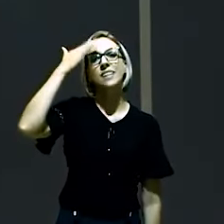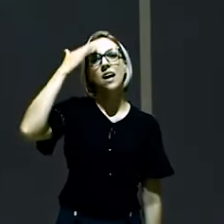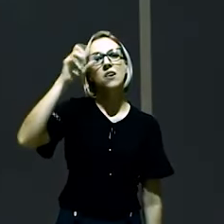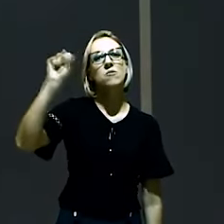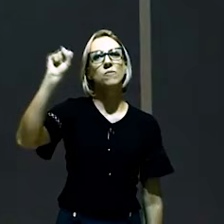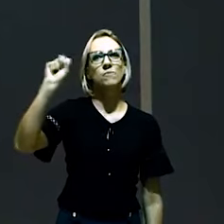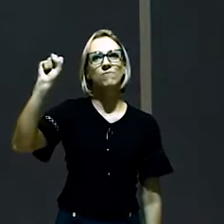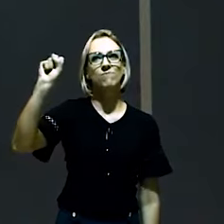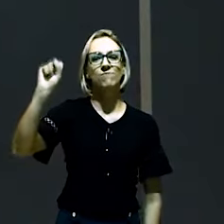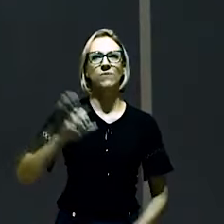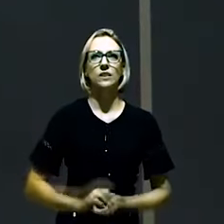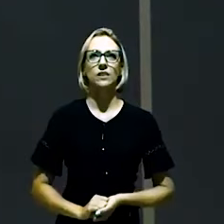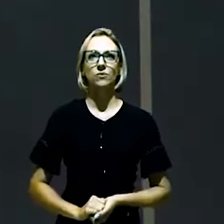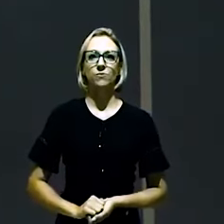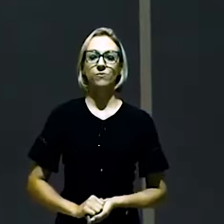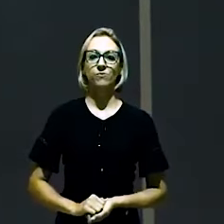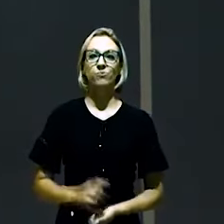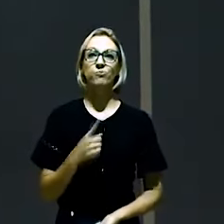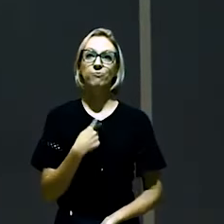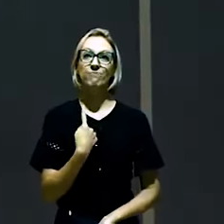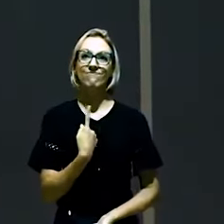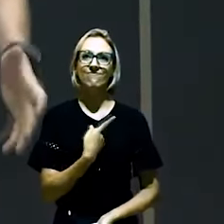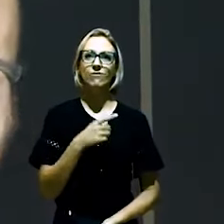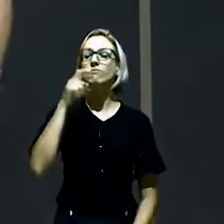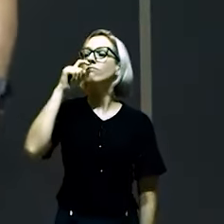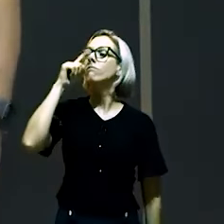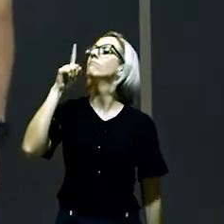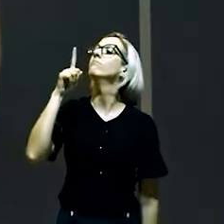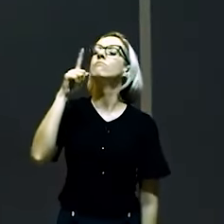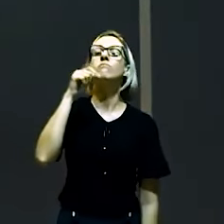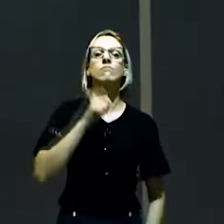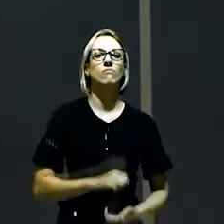A gente já sobe na folha do sulfite e empina o nariz por nada,